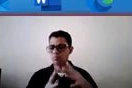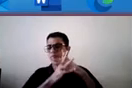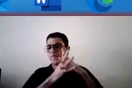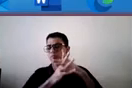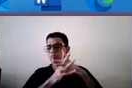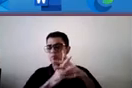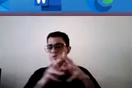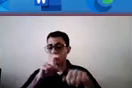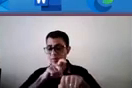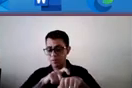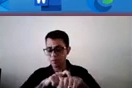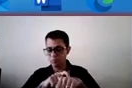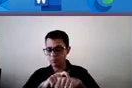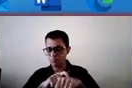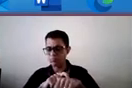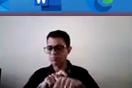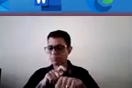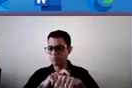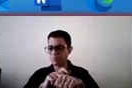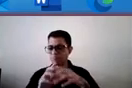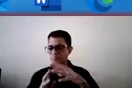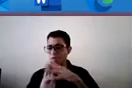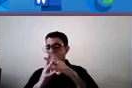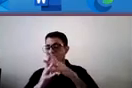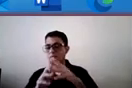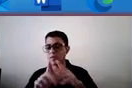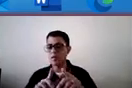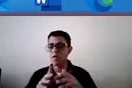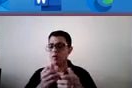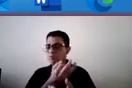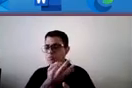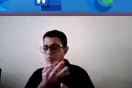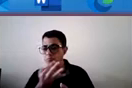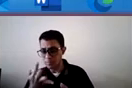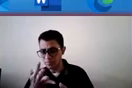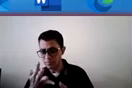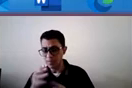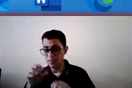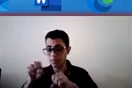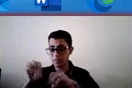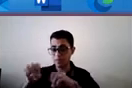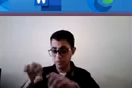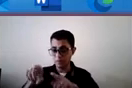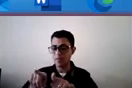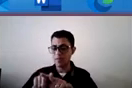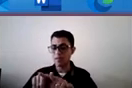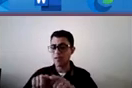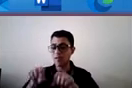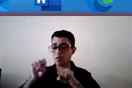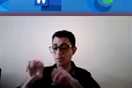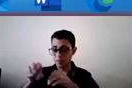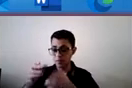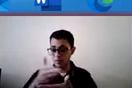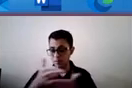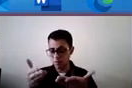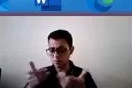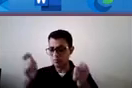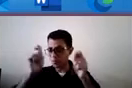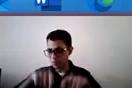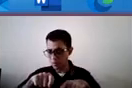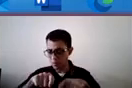tempo integral. Tempo integral é o aspecto quantitativo da educação integral, mas educação integral é o